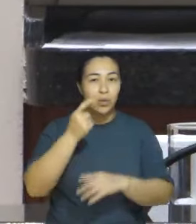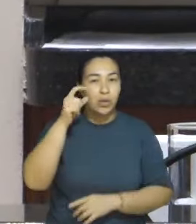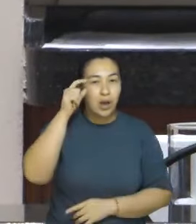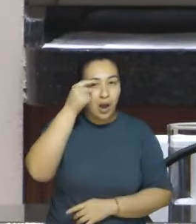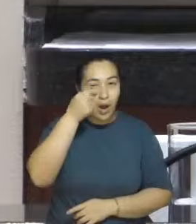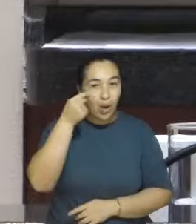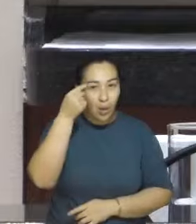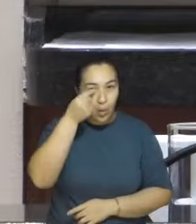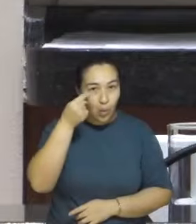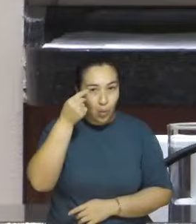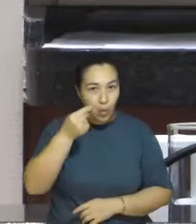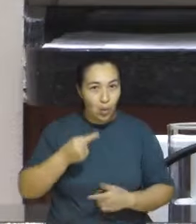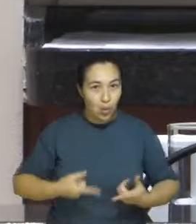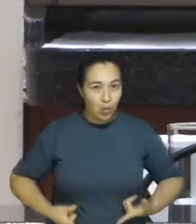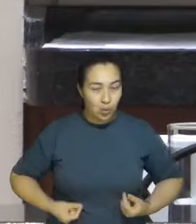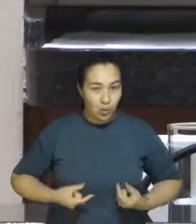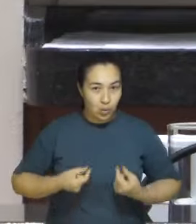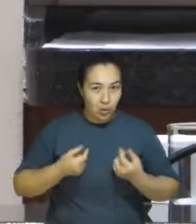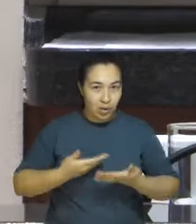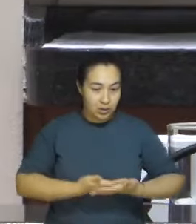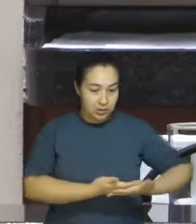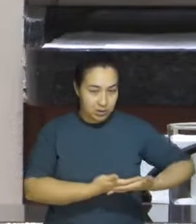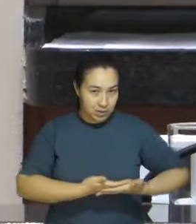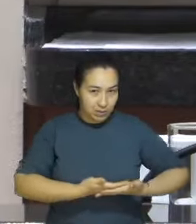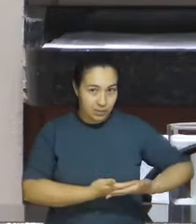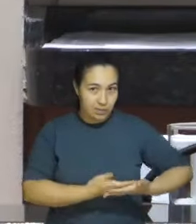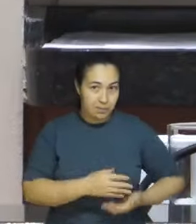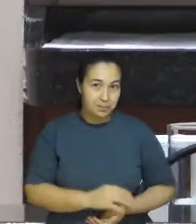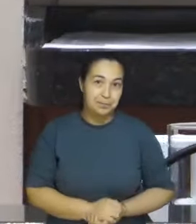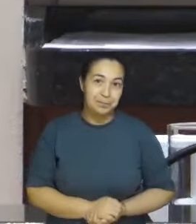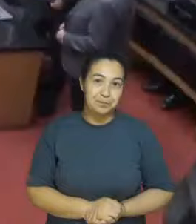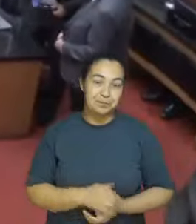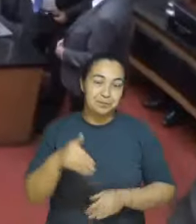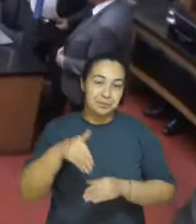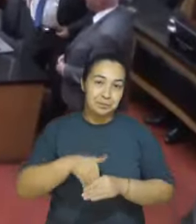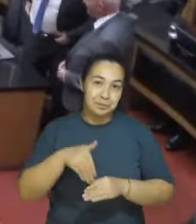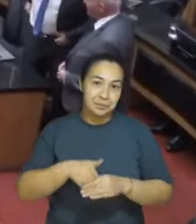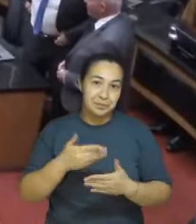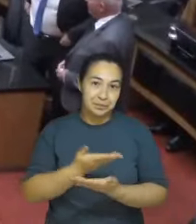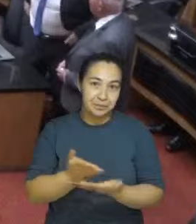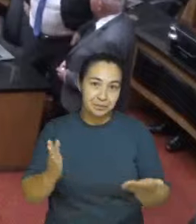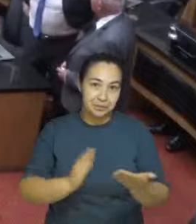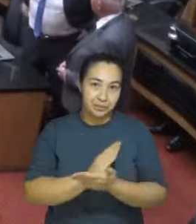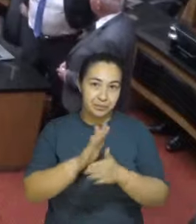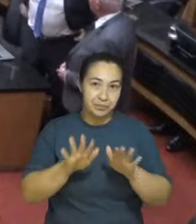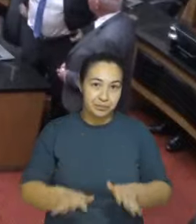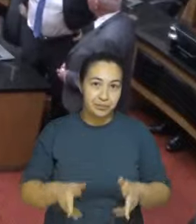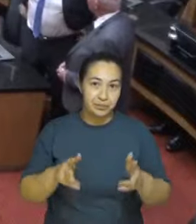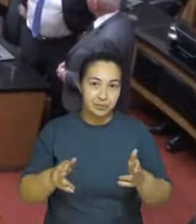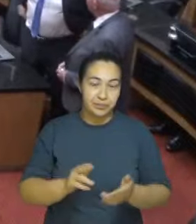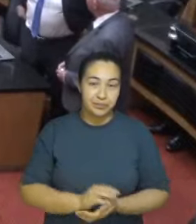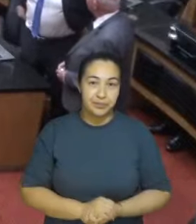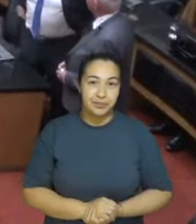olhos em recém-nascidos e da outras providências. Em votação. Deputados que aprovam, permaneçam como se